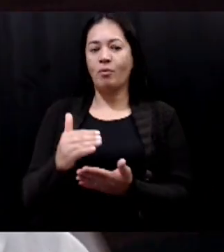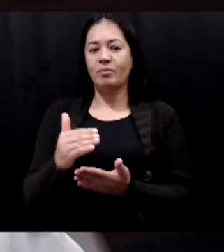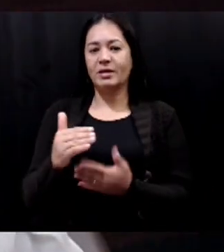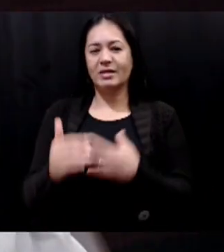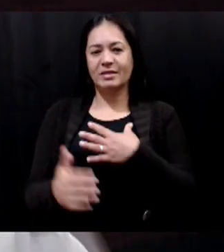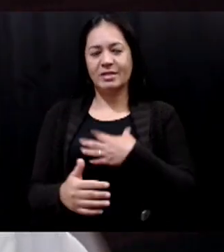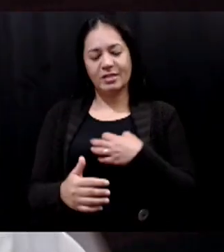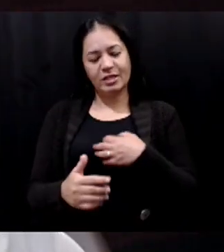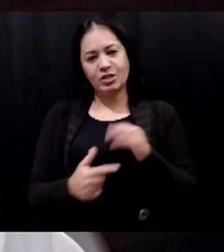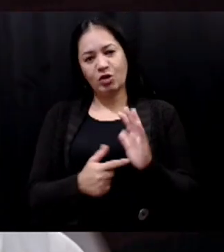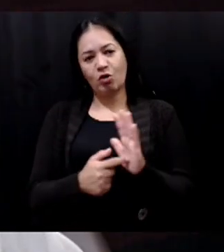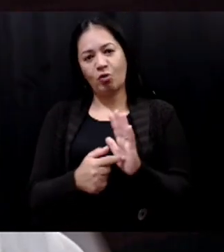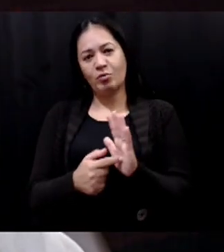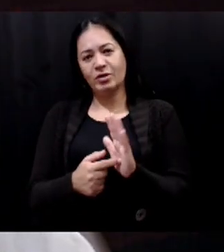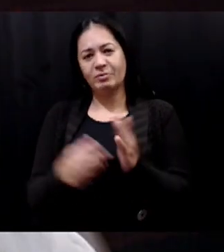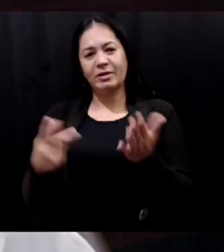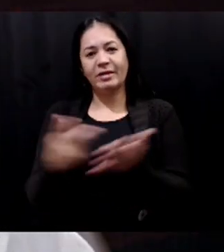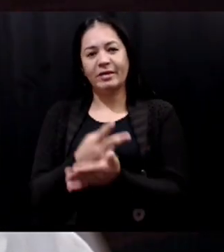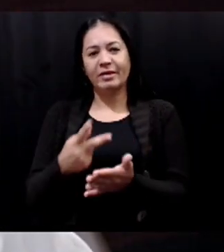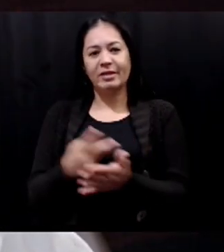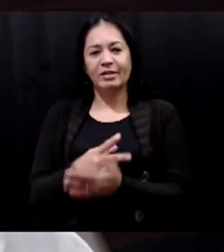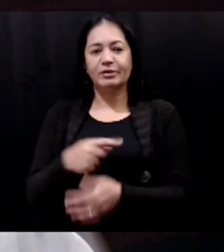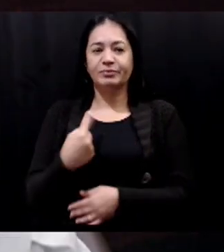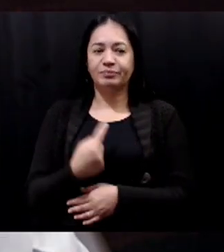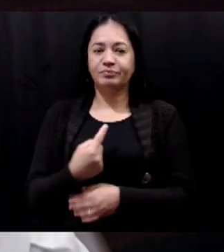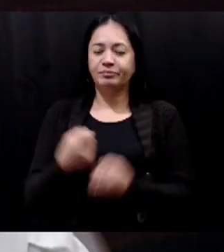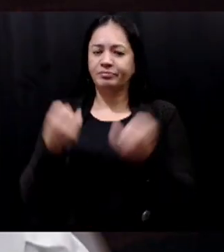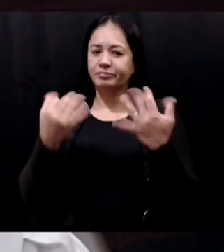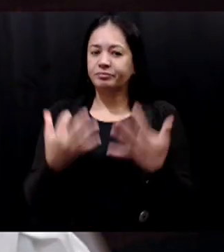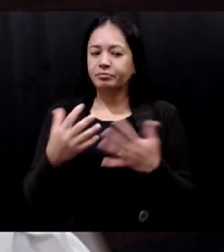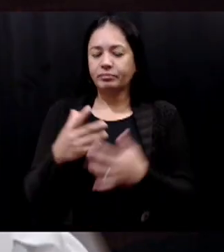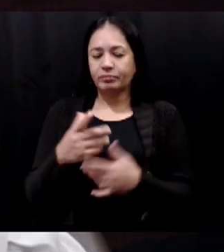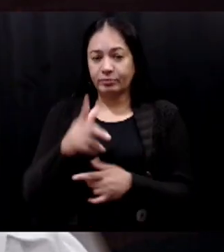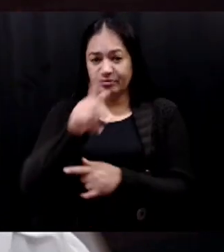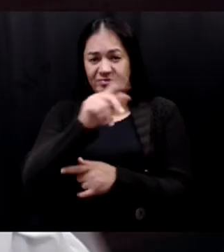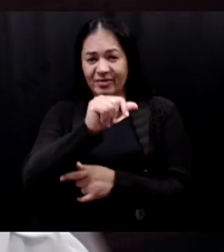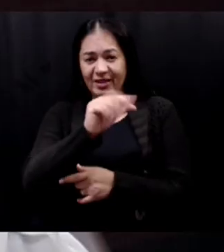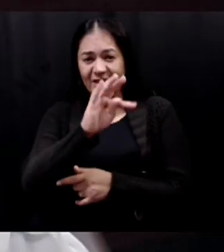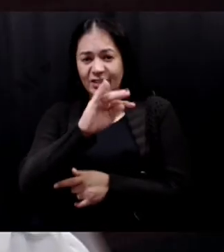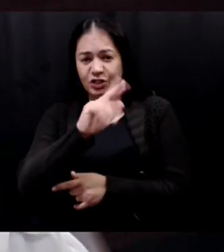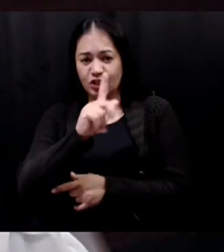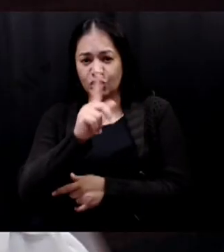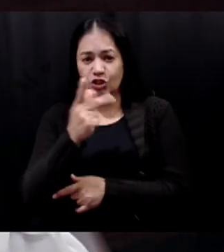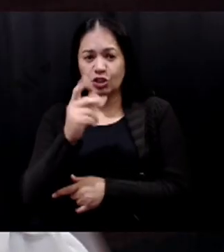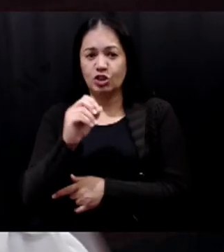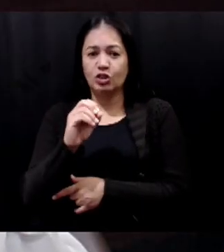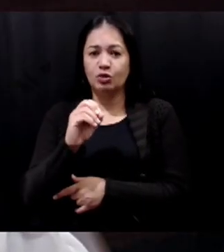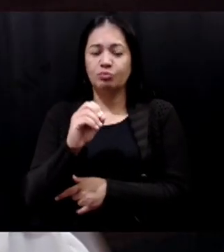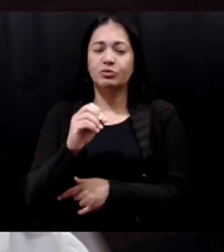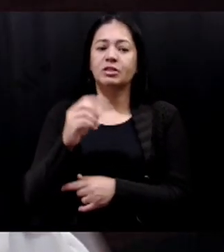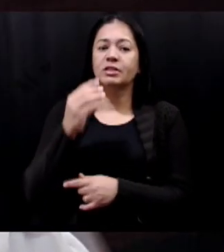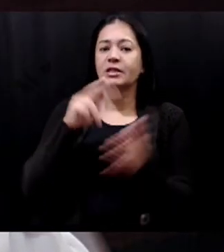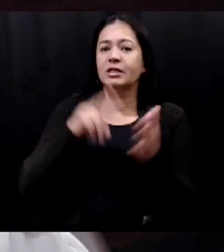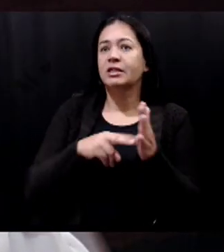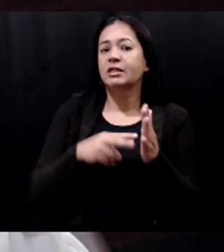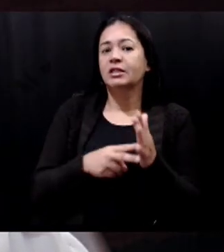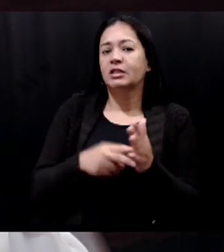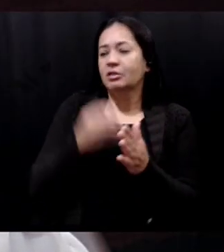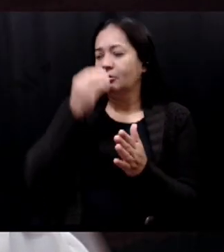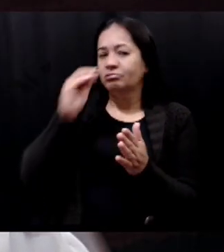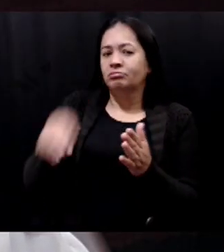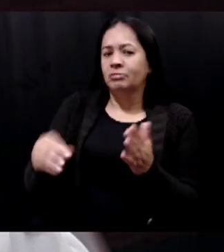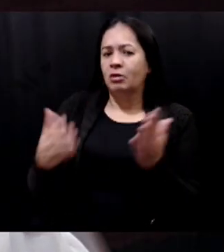Então, quando a gente fala de gatilhos, gatilhos estão muito relacionados com rejeição, com comparações,